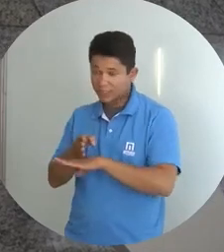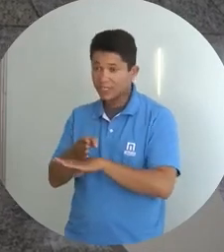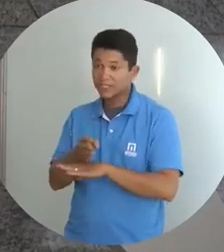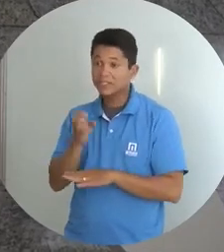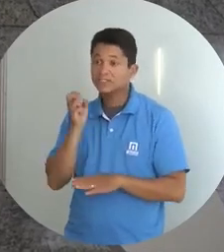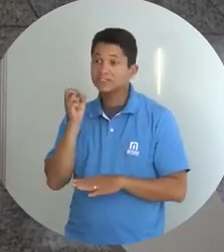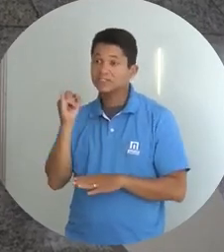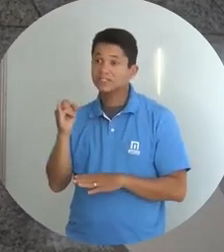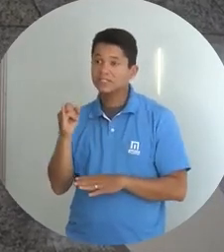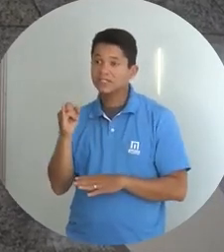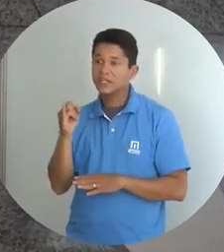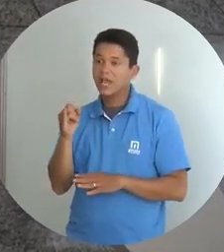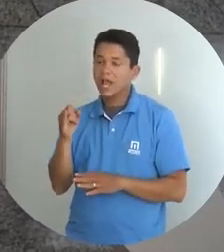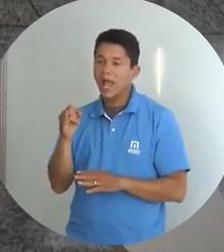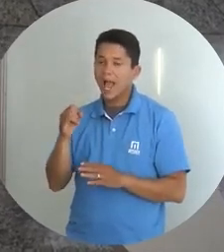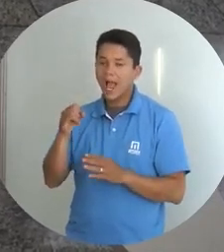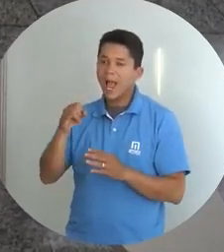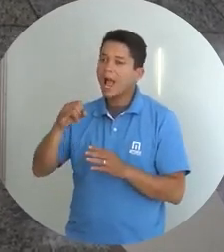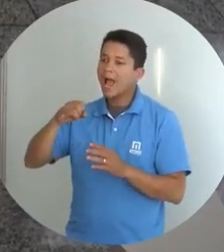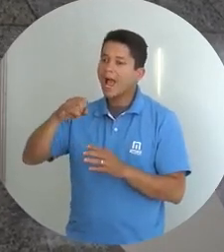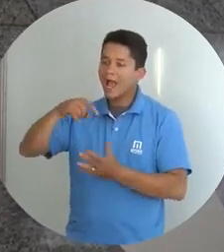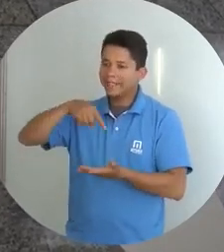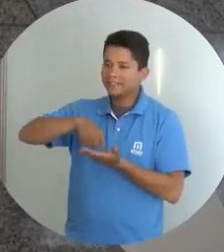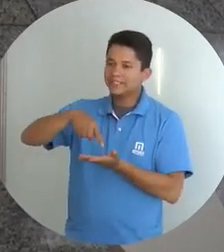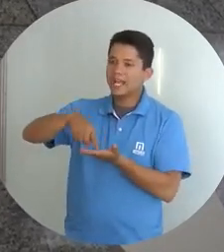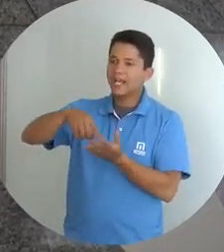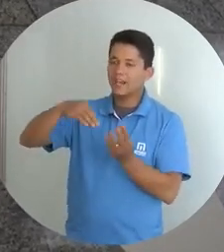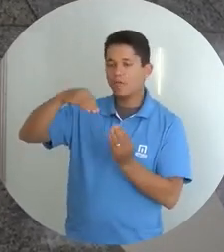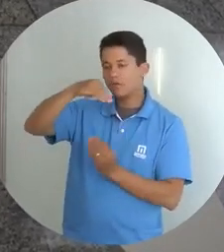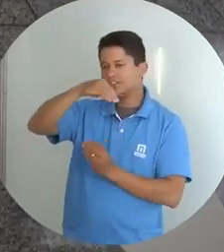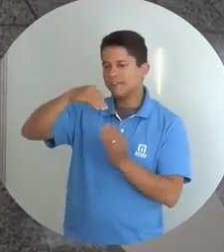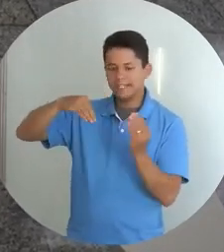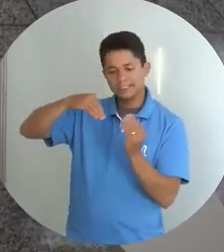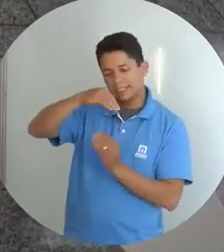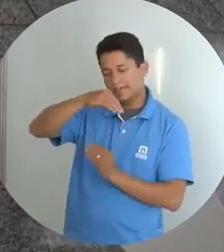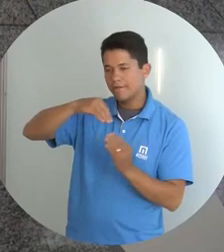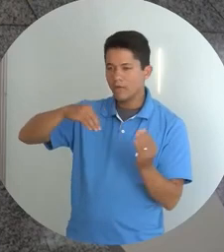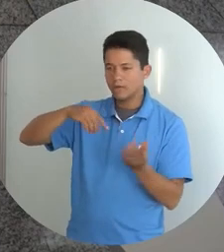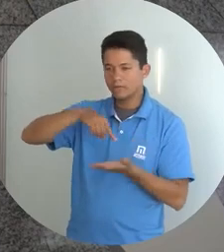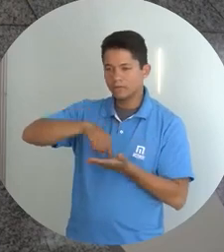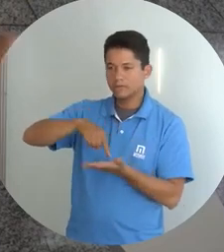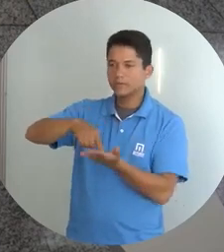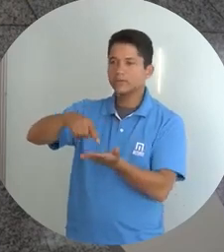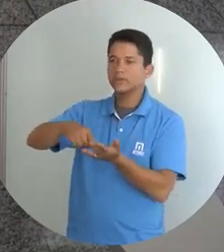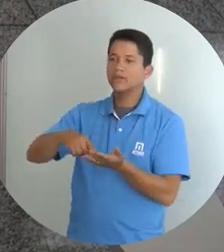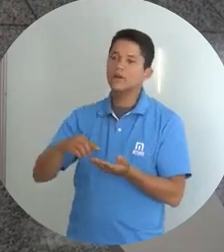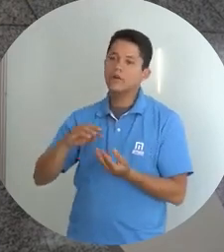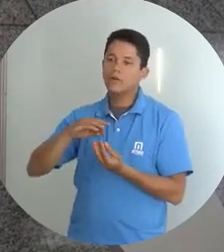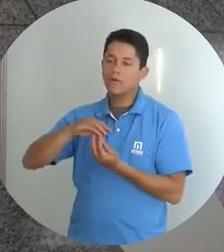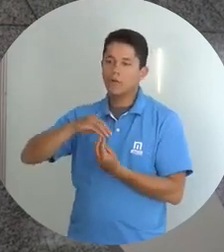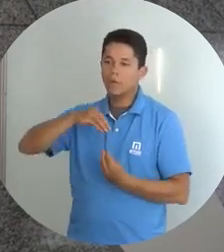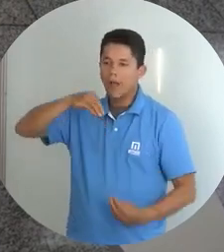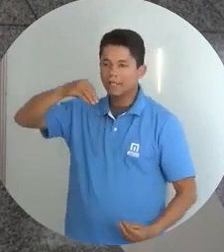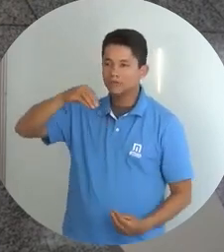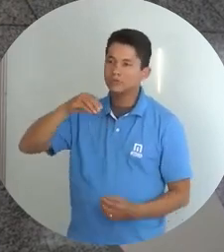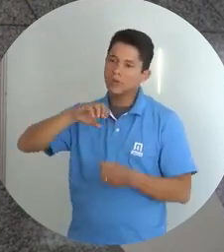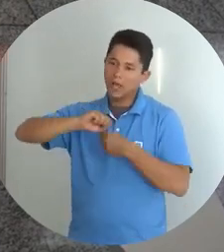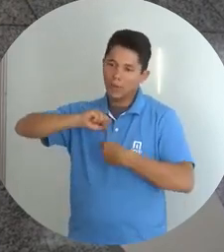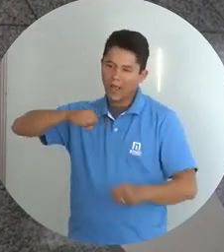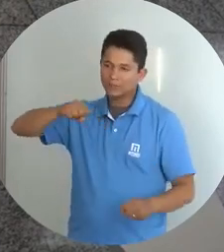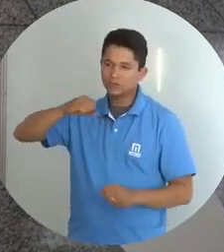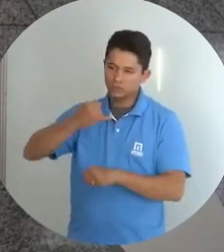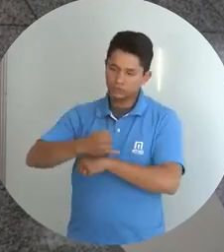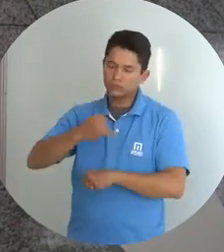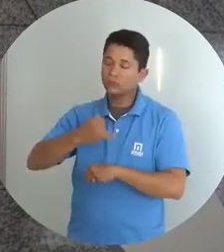flexível. Como o aço, o conjunto da estaca, ele é flexível por ser um aço de proteção, você